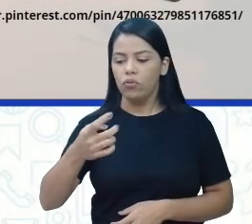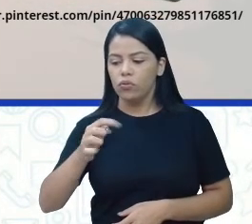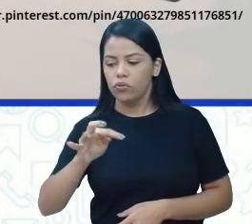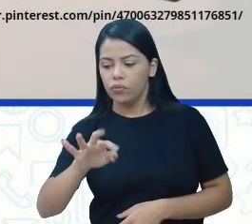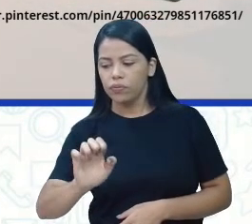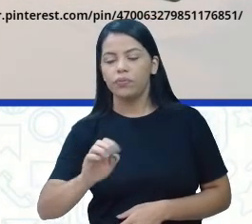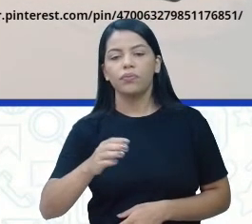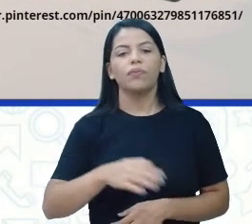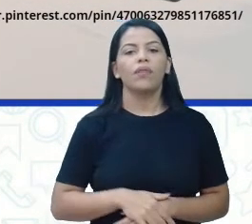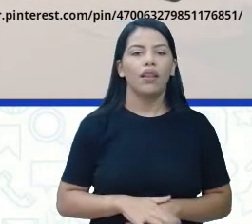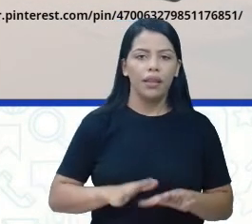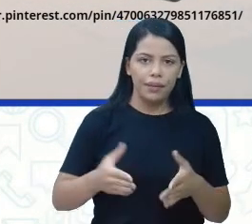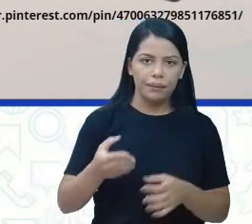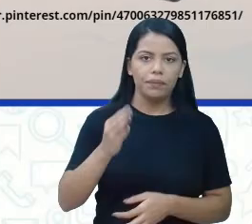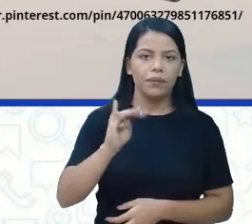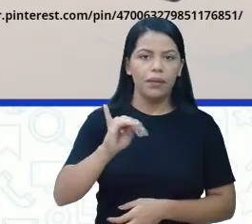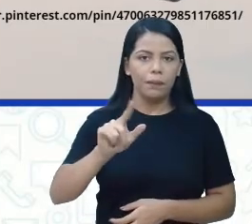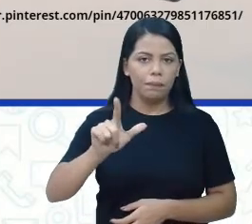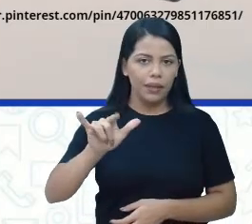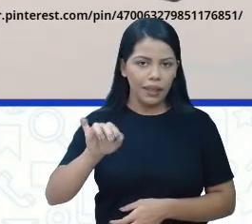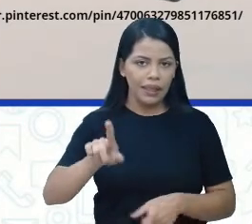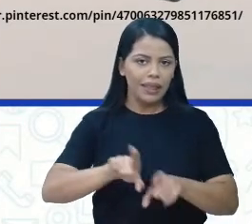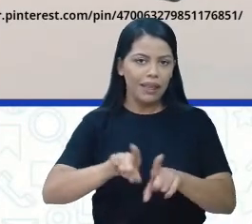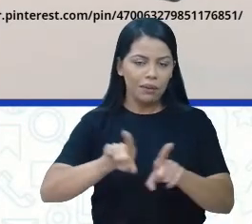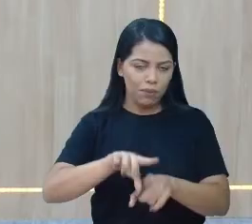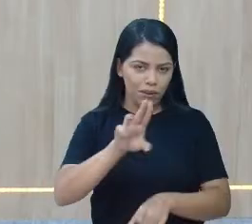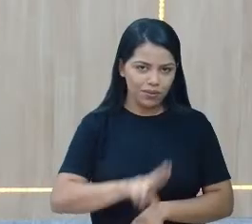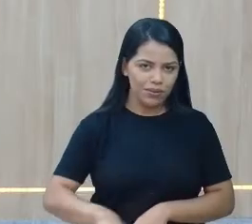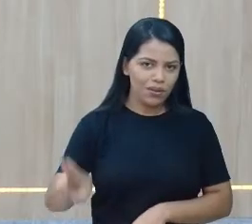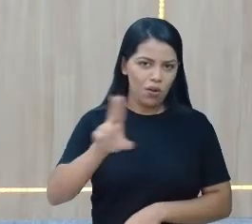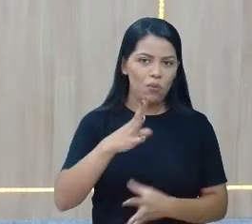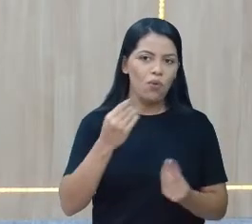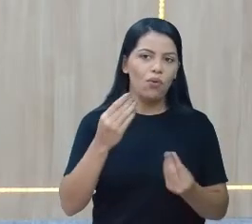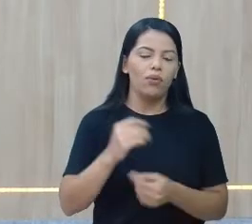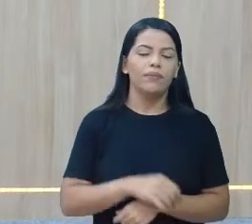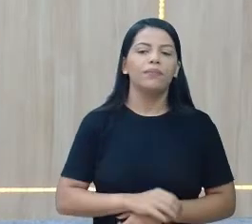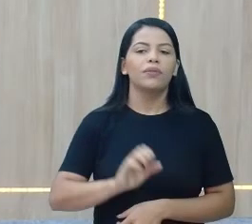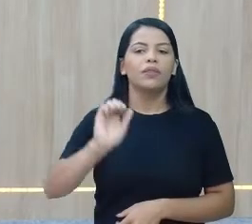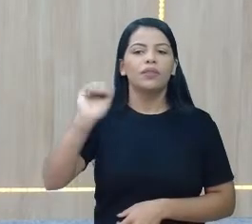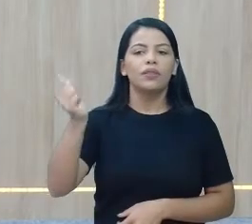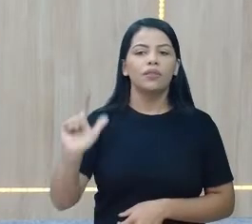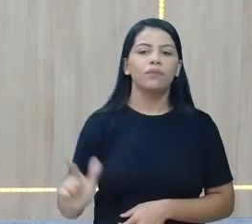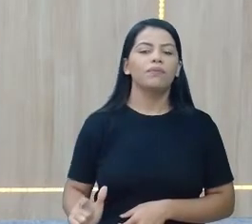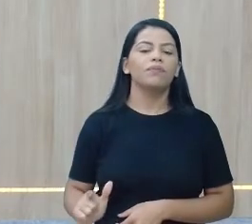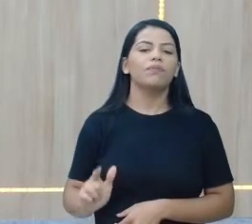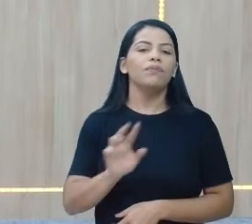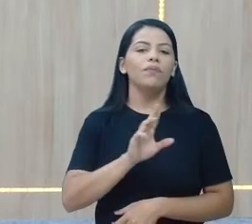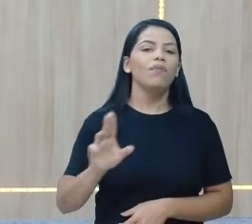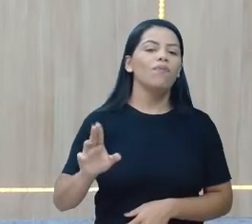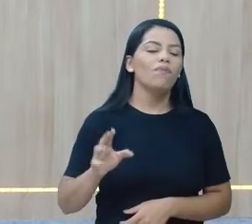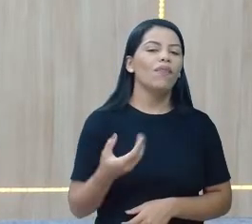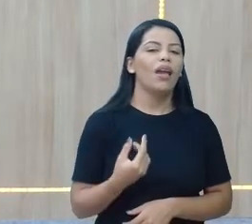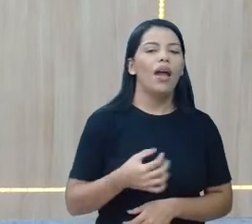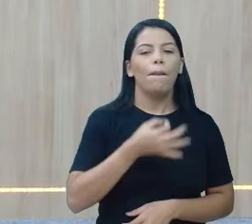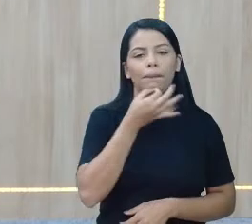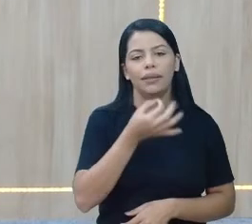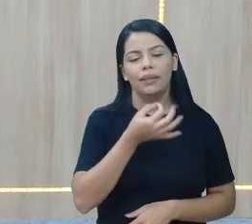Billy também ali andava com a pochetezinha, o celular do lado, que eu sei. E esse azulzinho aí é o chamado saboneteira, né, professor? E